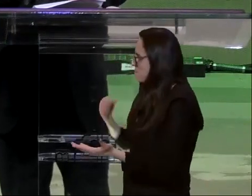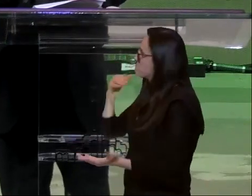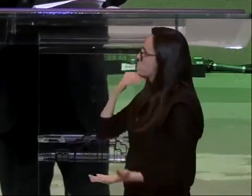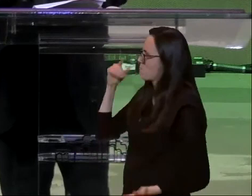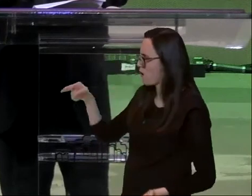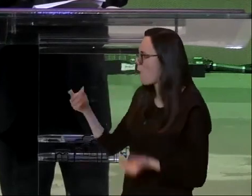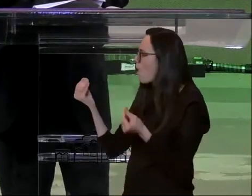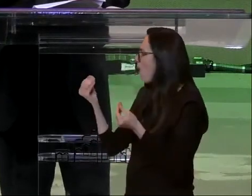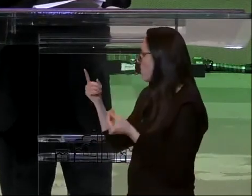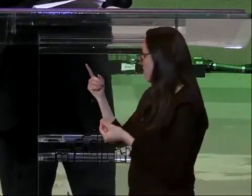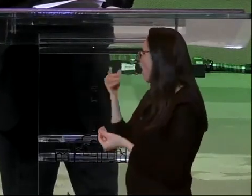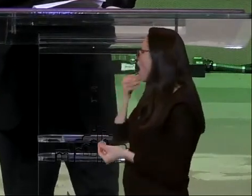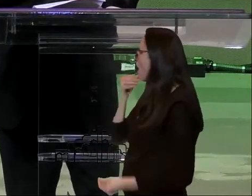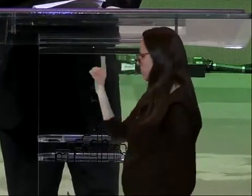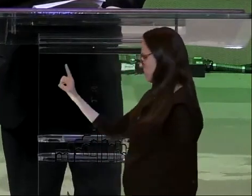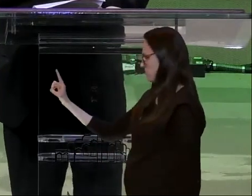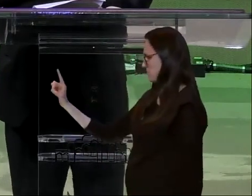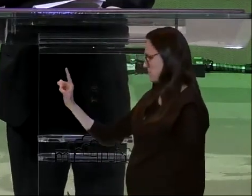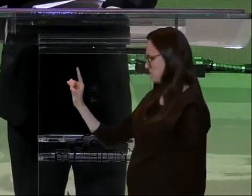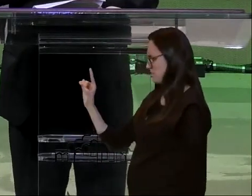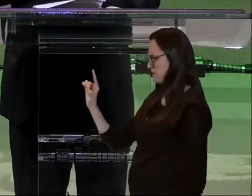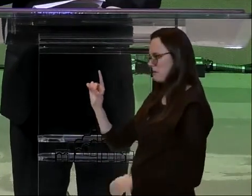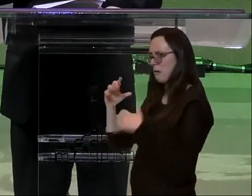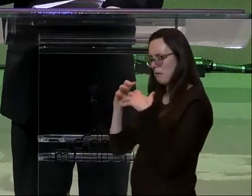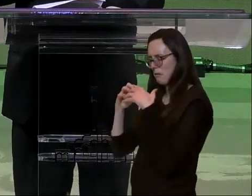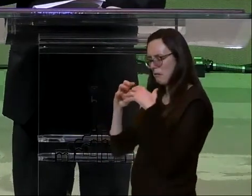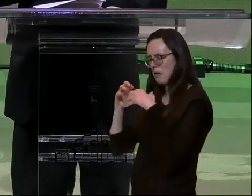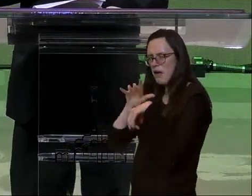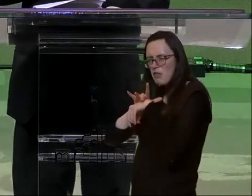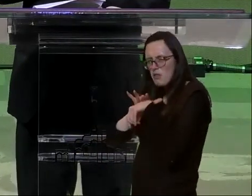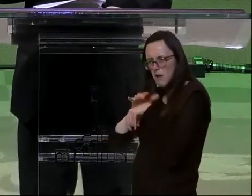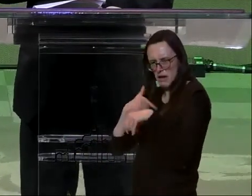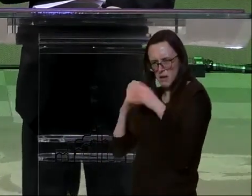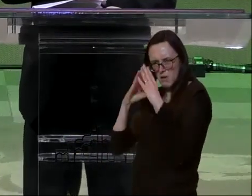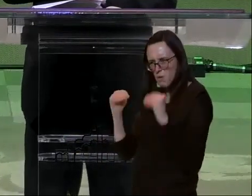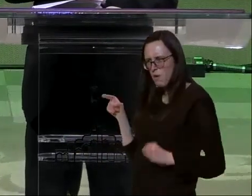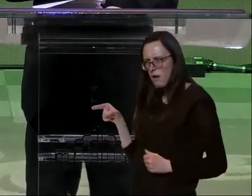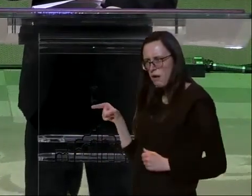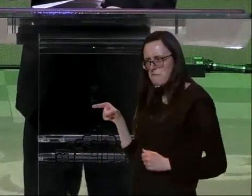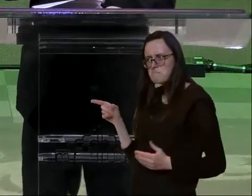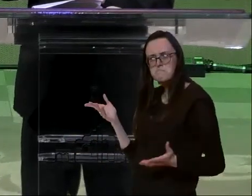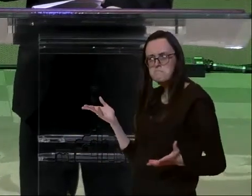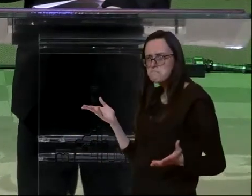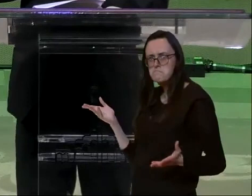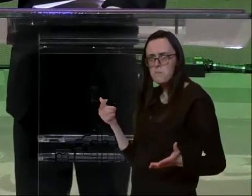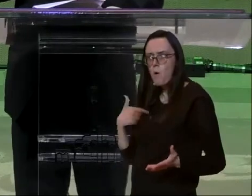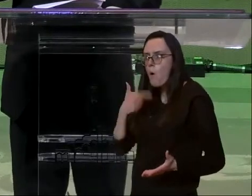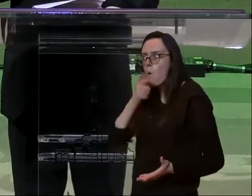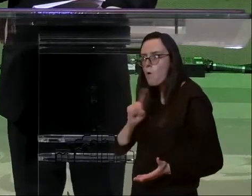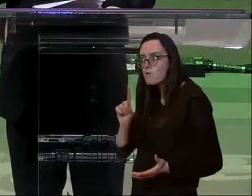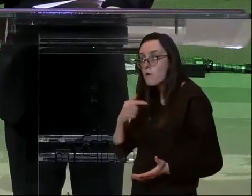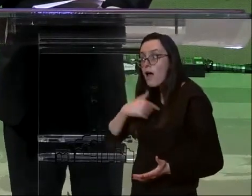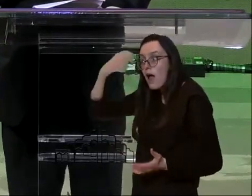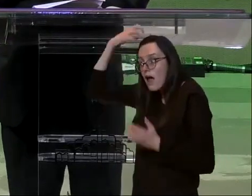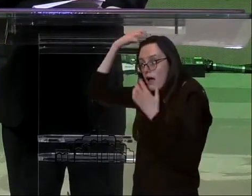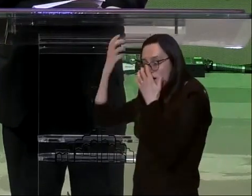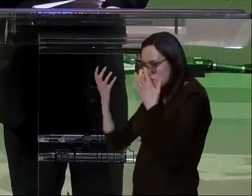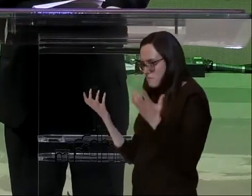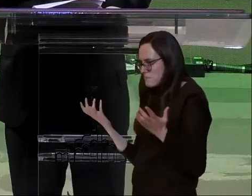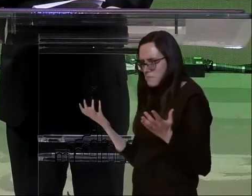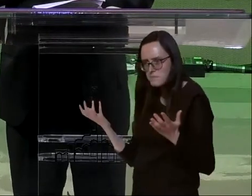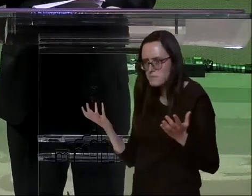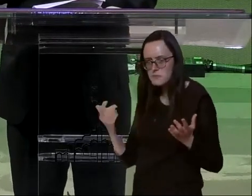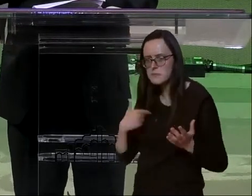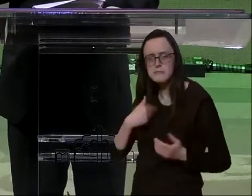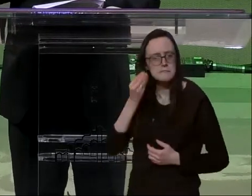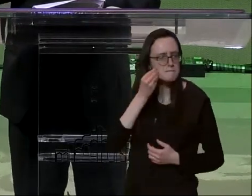este envie a mim um homem para eu curá-lo da sua lepra? Notai, pois, e vede que procura